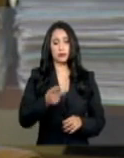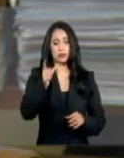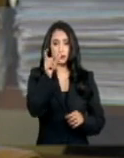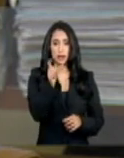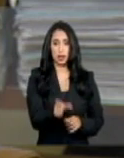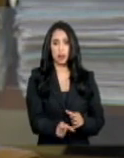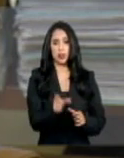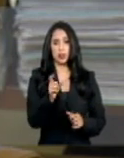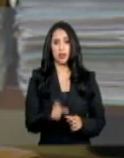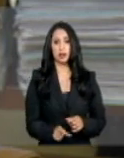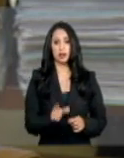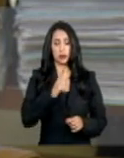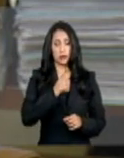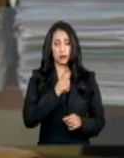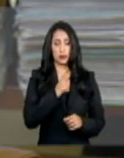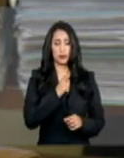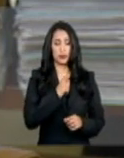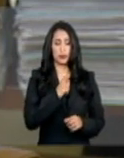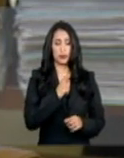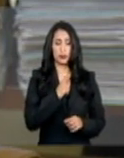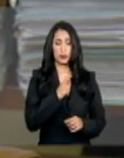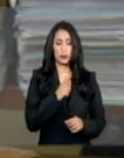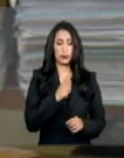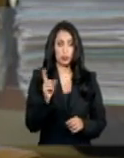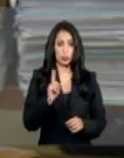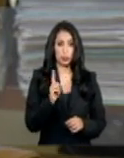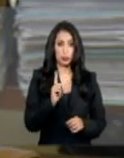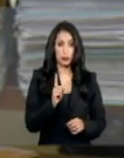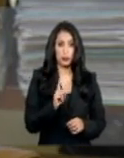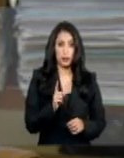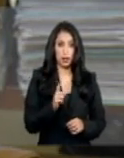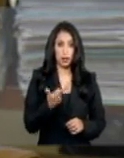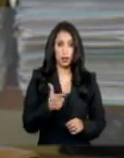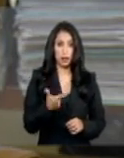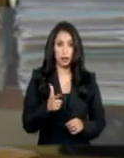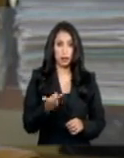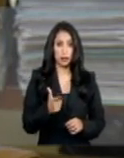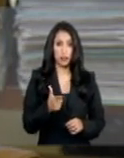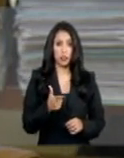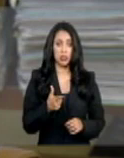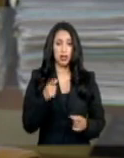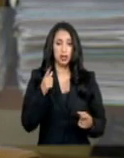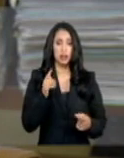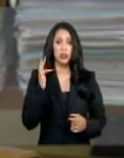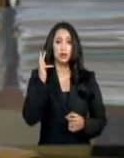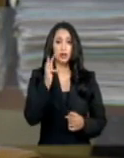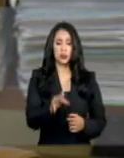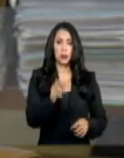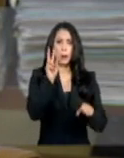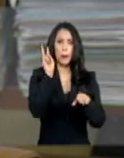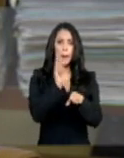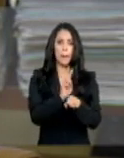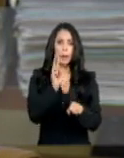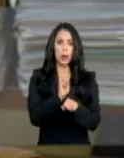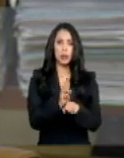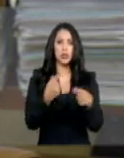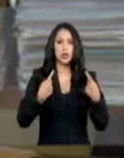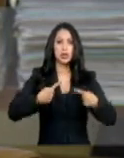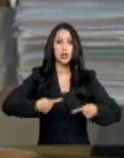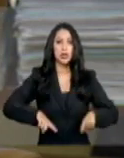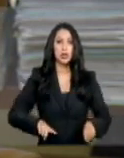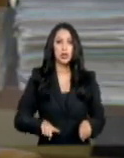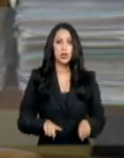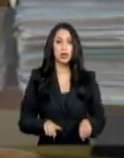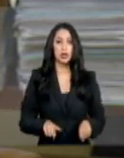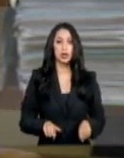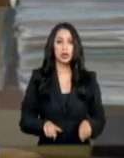existência de um espaço e indevassável destinado a protegê la contra indevidas